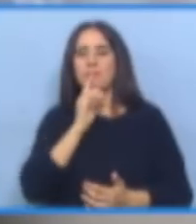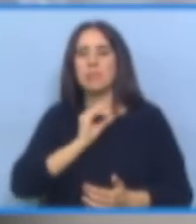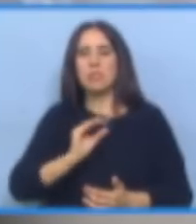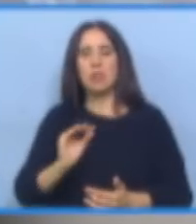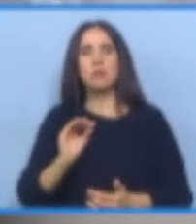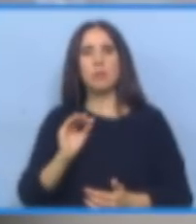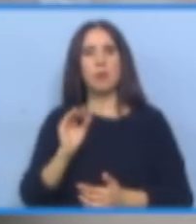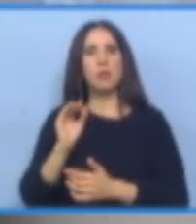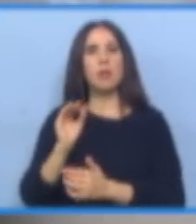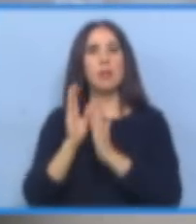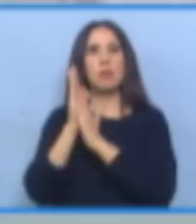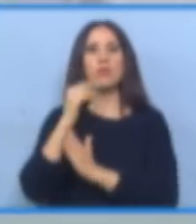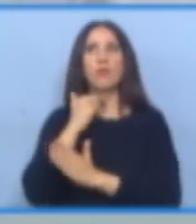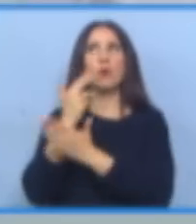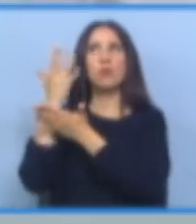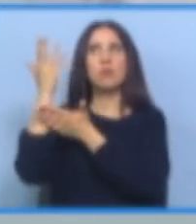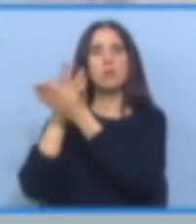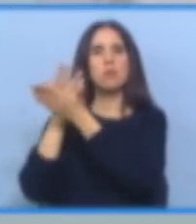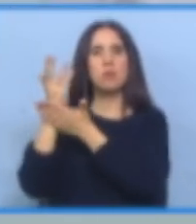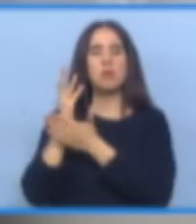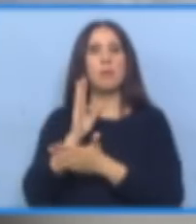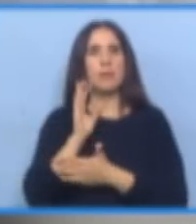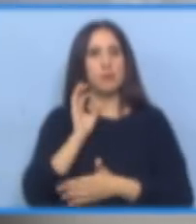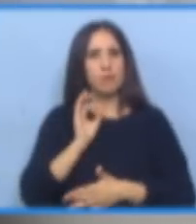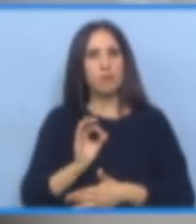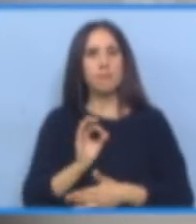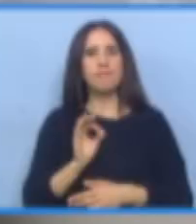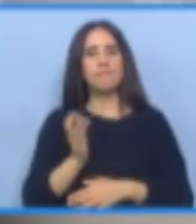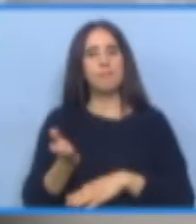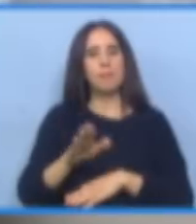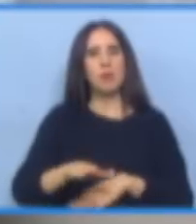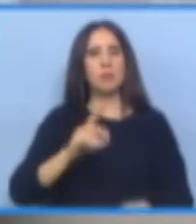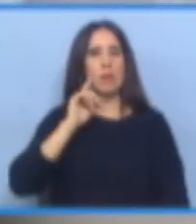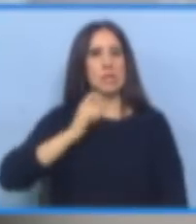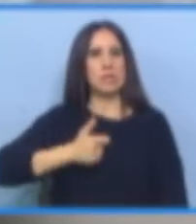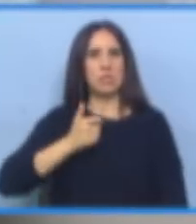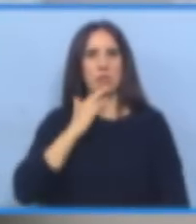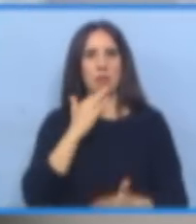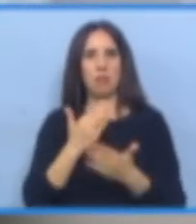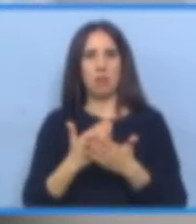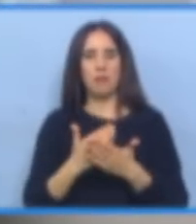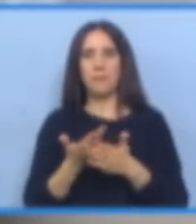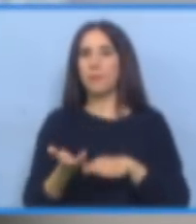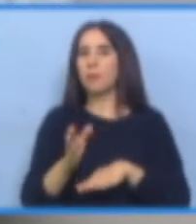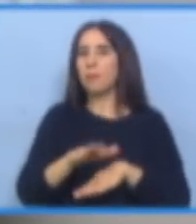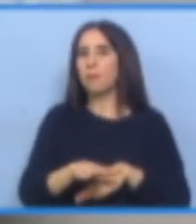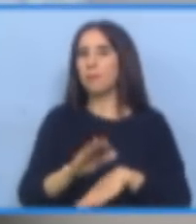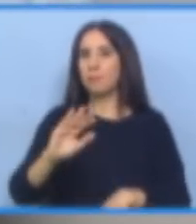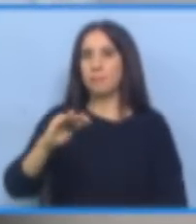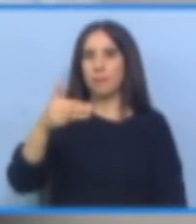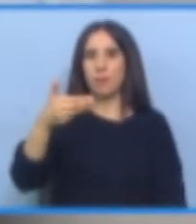para escutar a voz de Deus, mas é, digamos assim, um passo fundamental. Deste passo, que é o